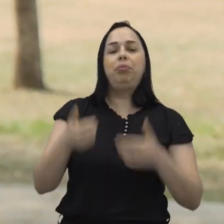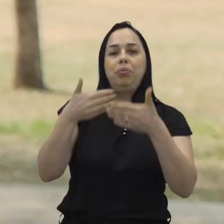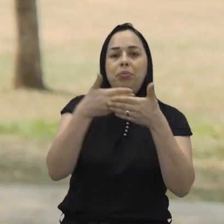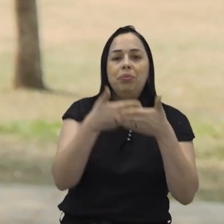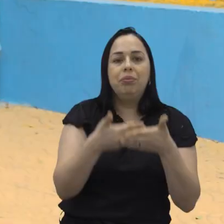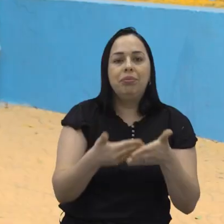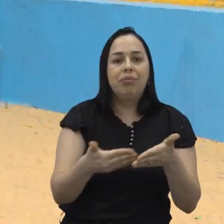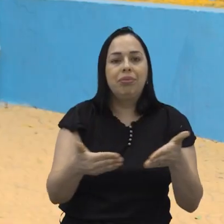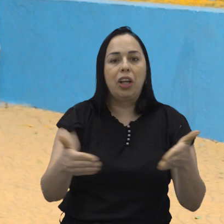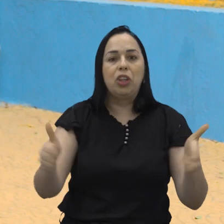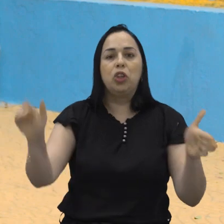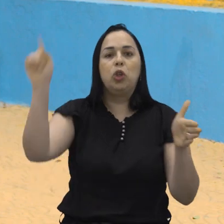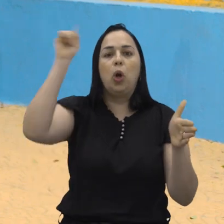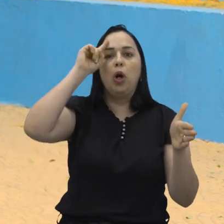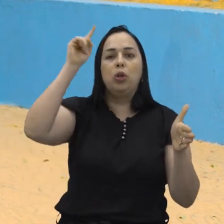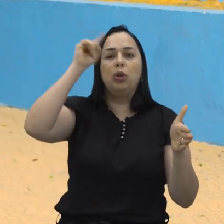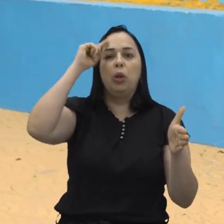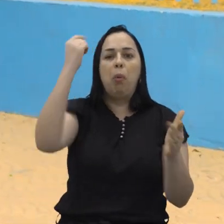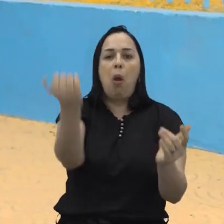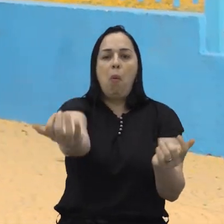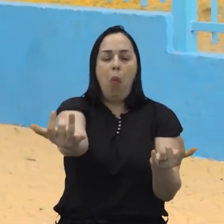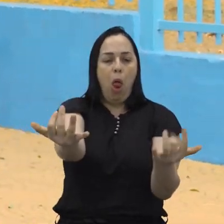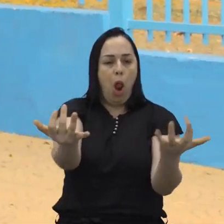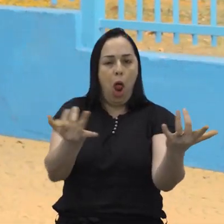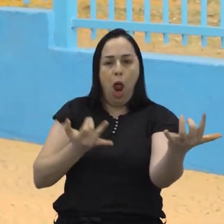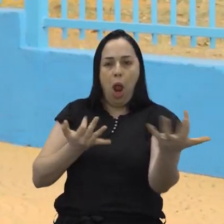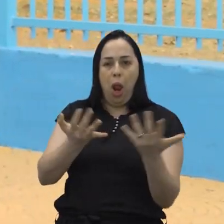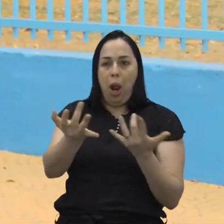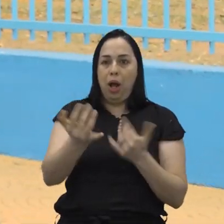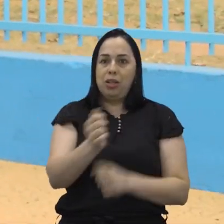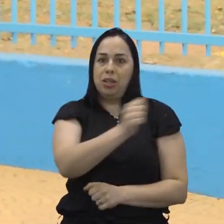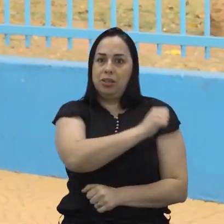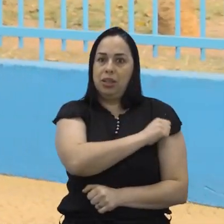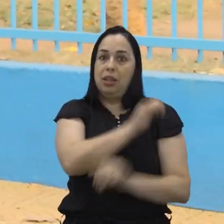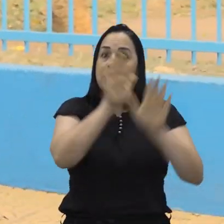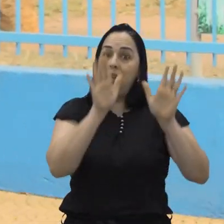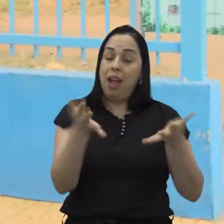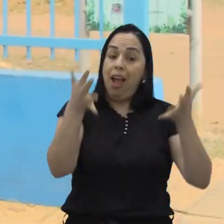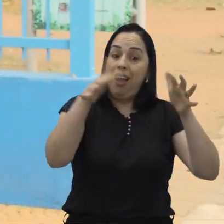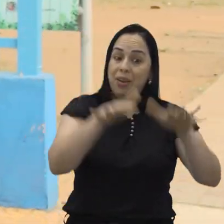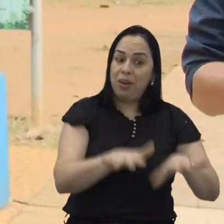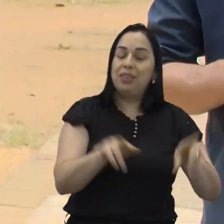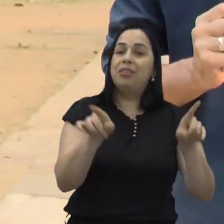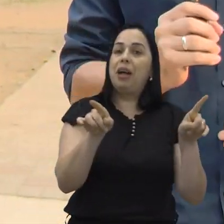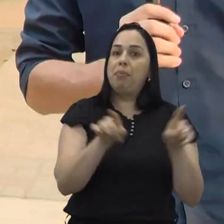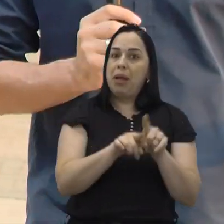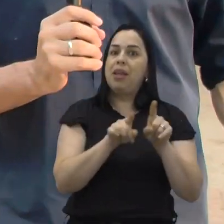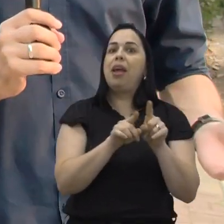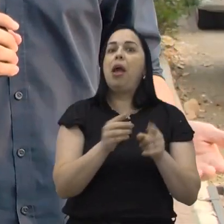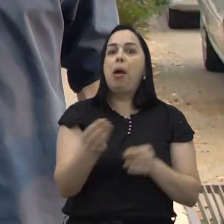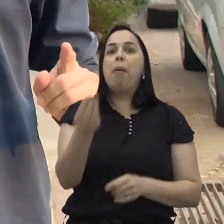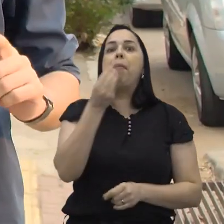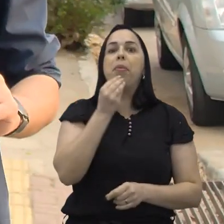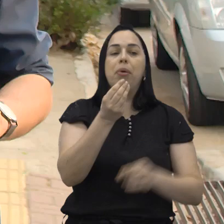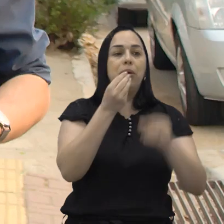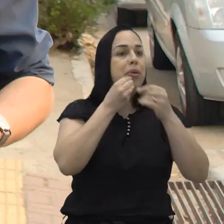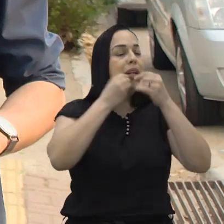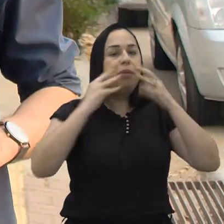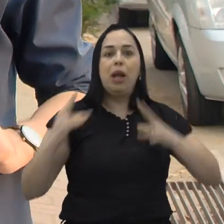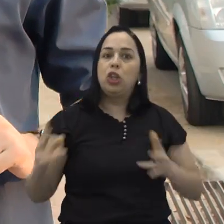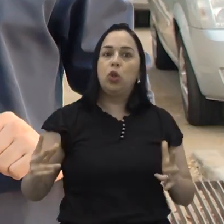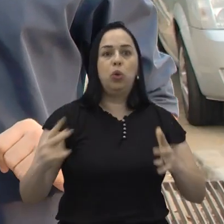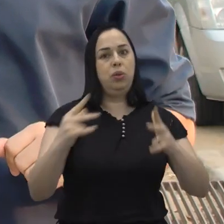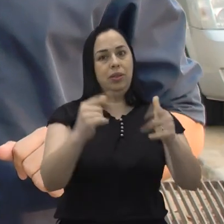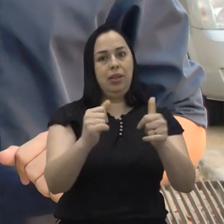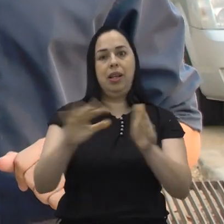está ficando. Assim como esses portões se abrem diariamente e recebem centenas de crianças, a inclusão também deve ser